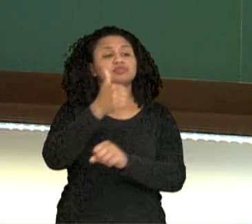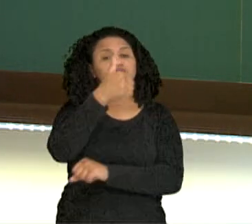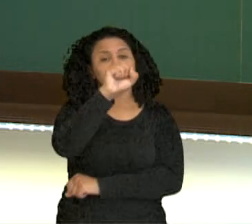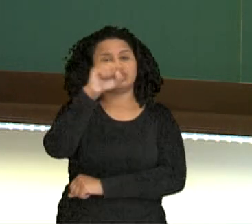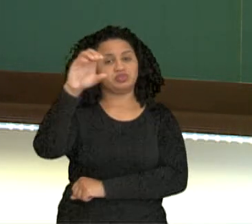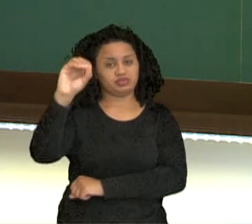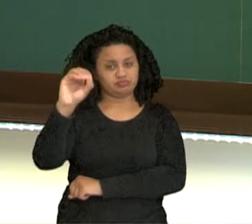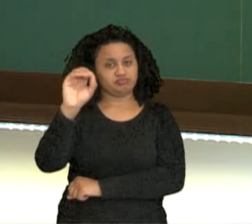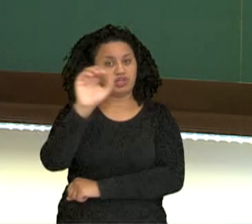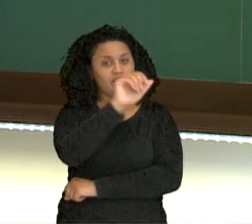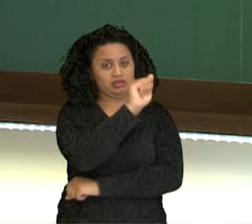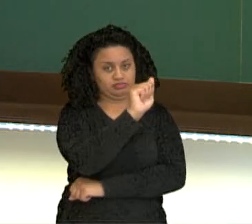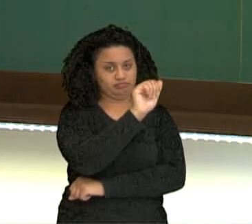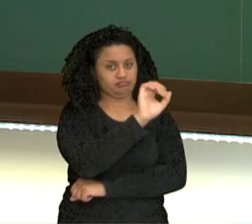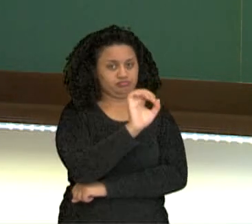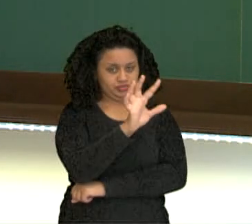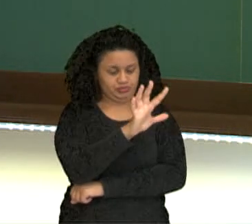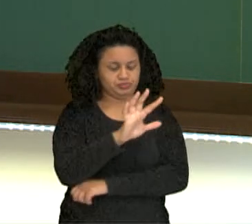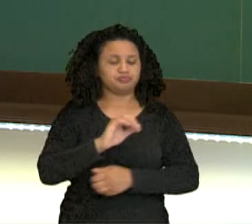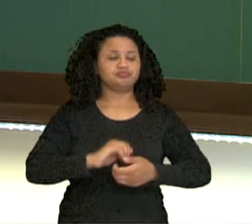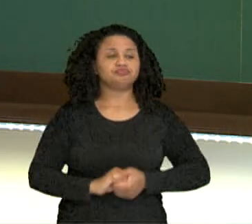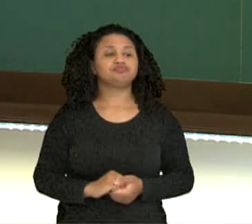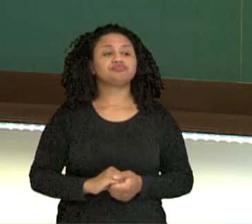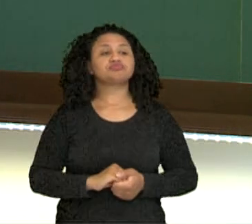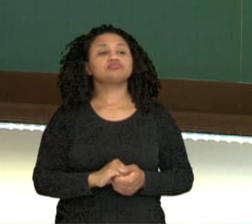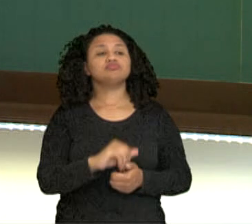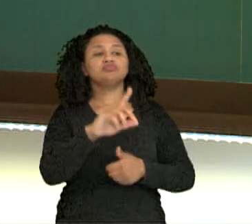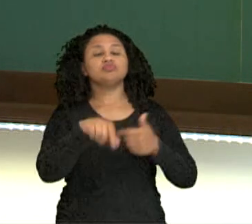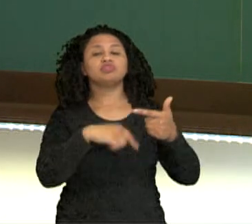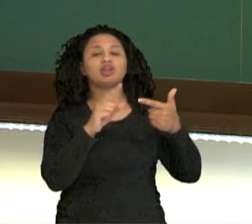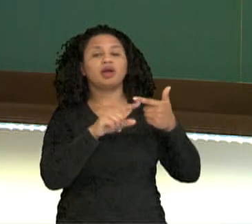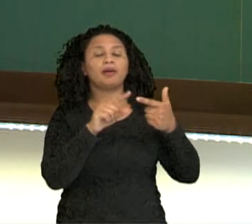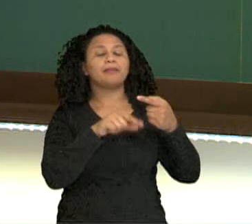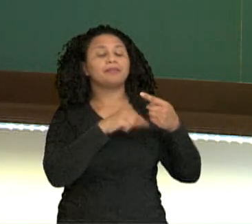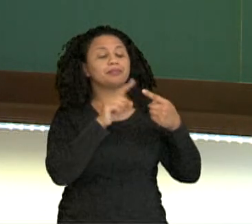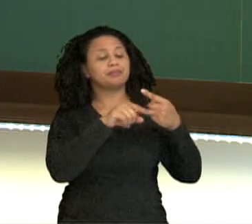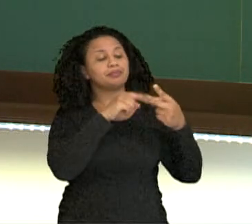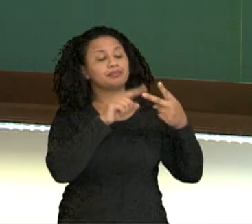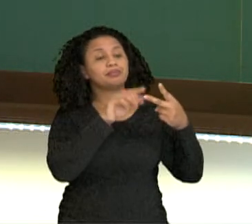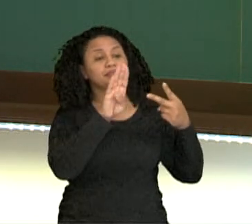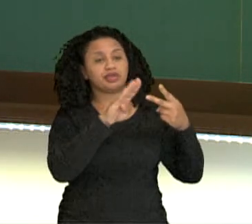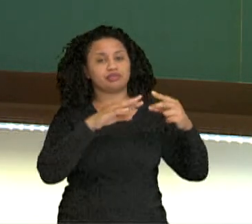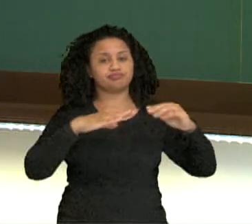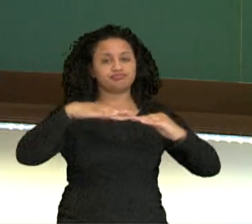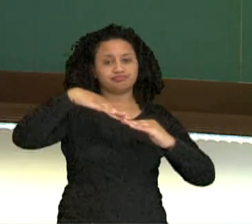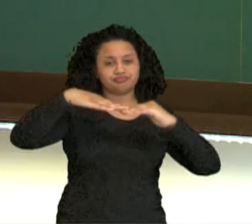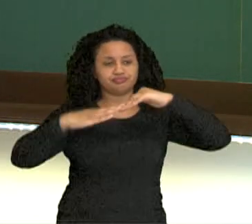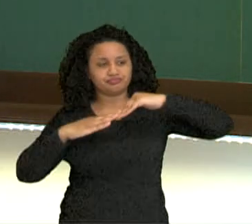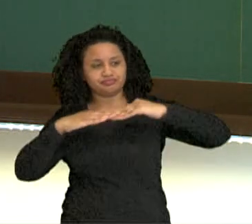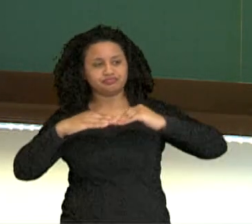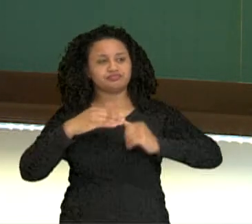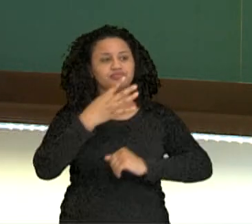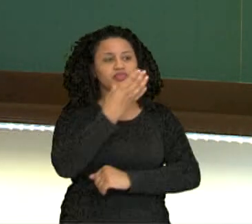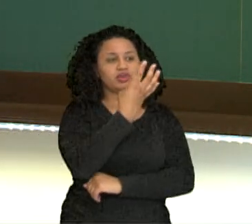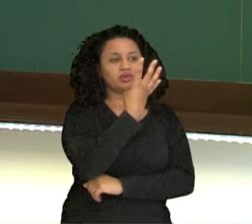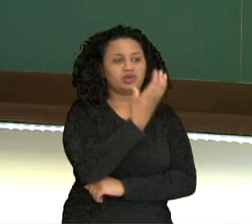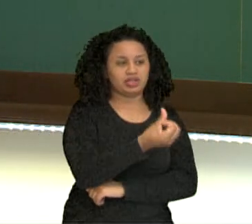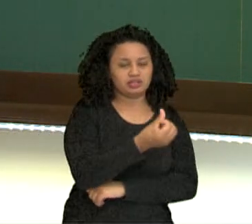graus. Precisa somar. Beleza? Vamos ver lá a gangorra. 46